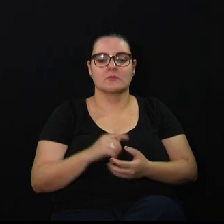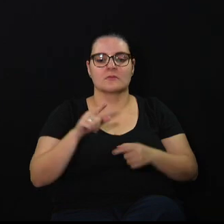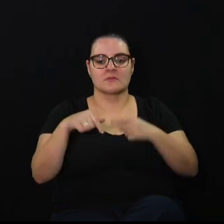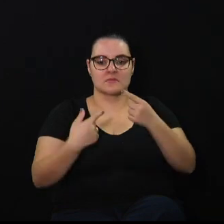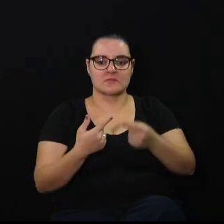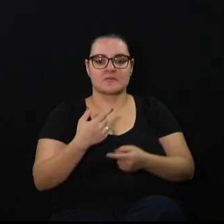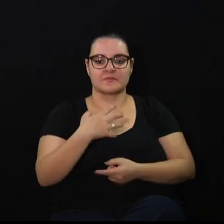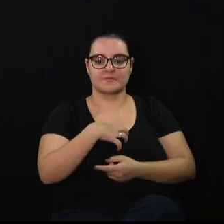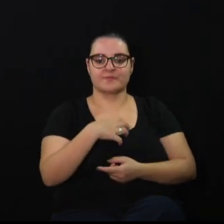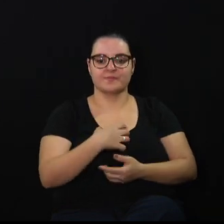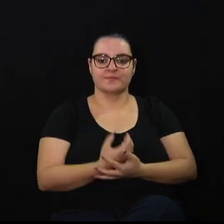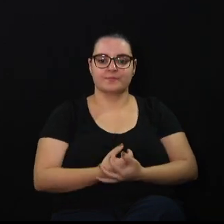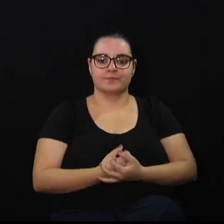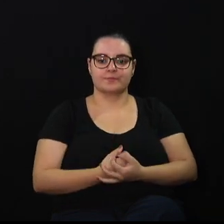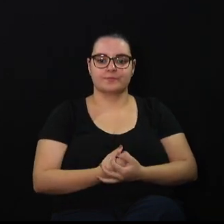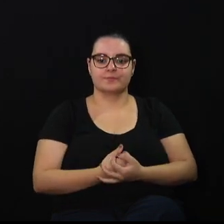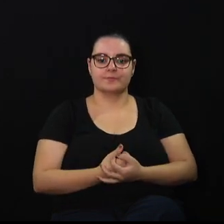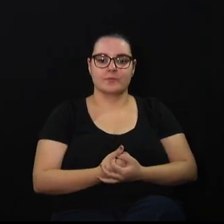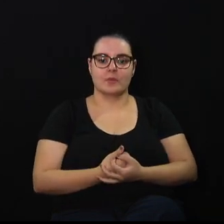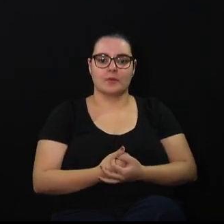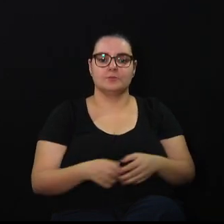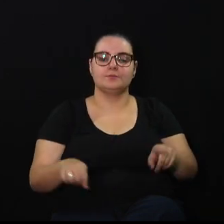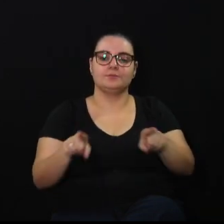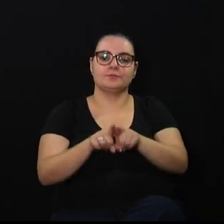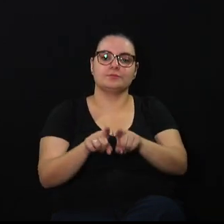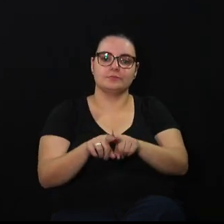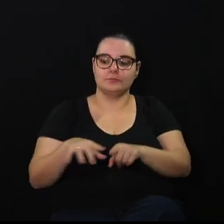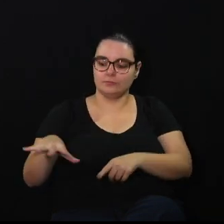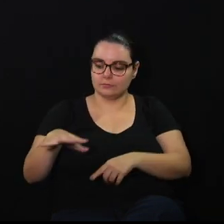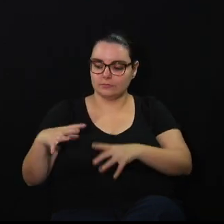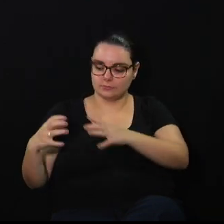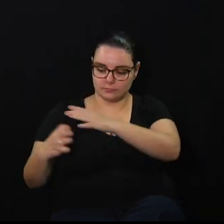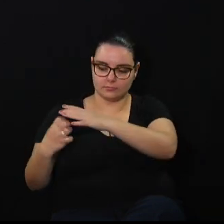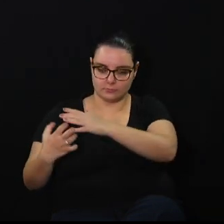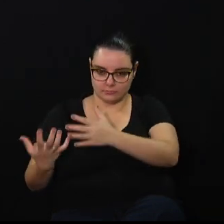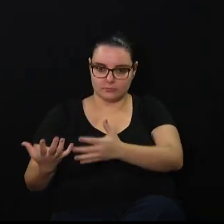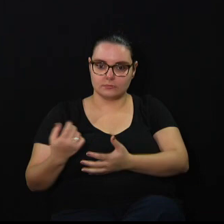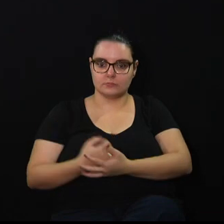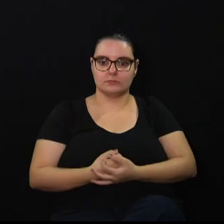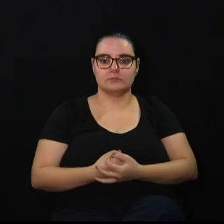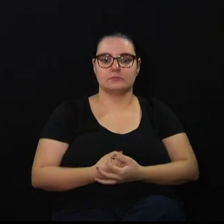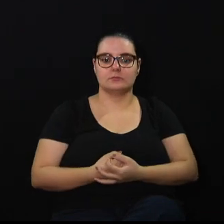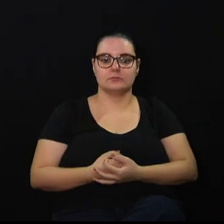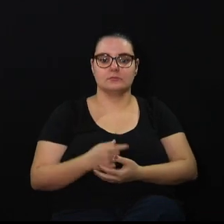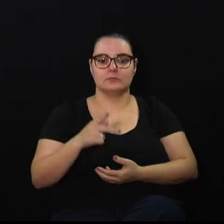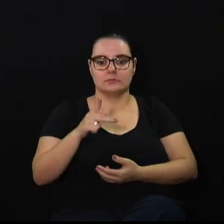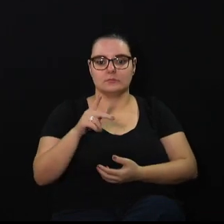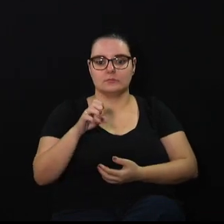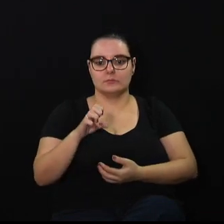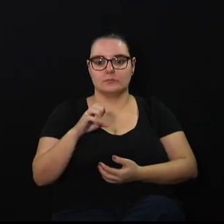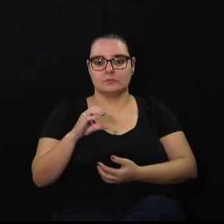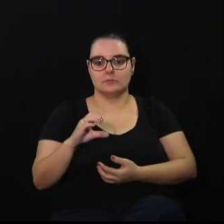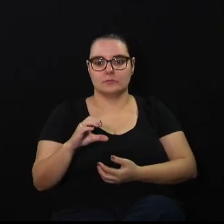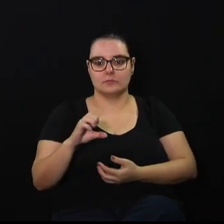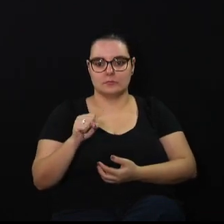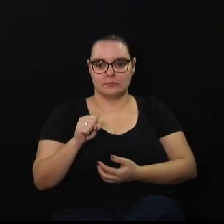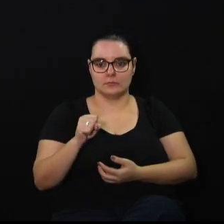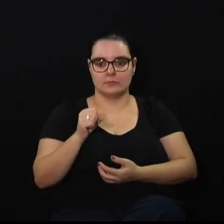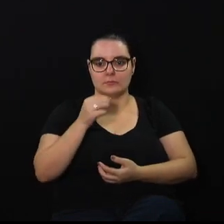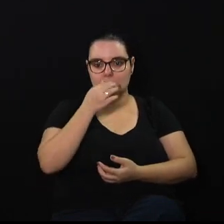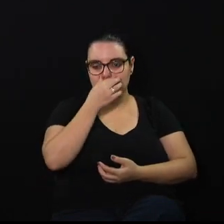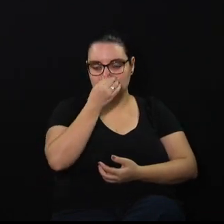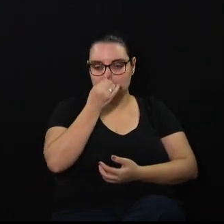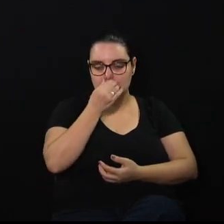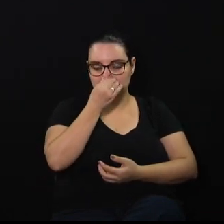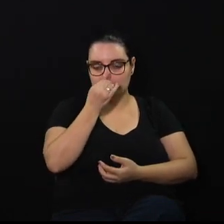e aí a gente também trabalha dentro do grupo abra cadabra contex né que é um